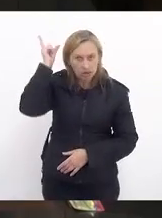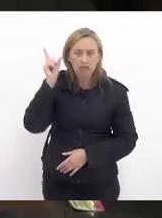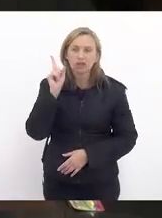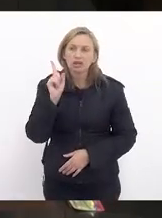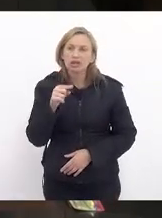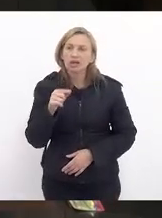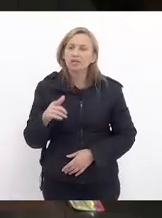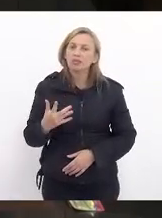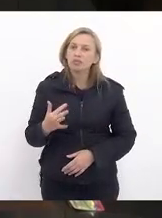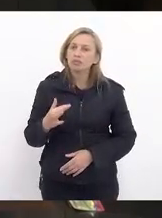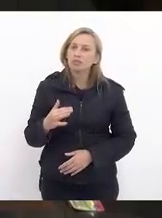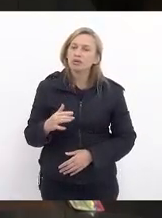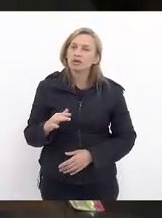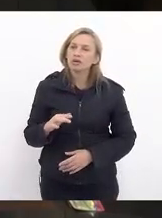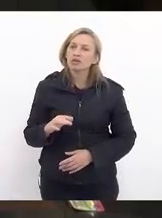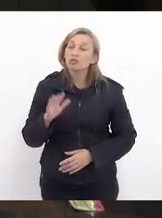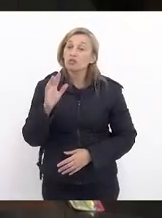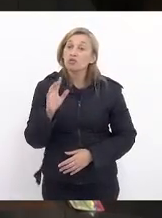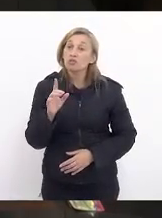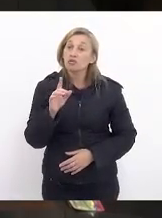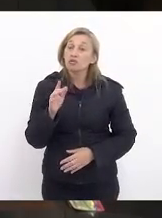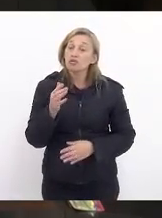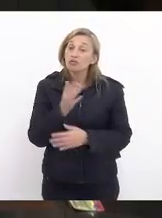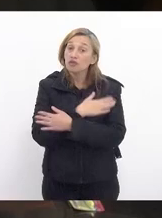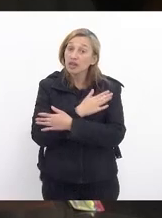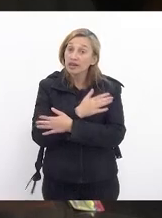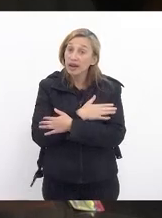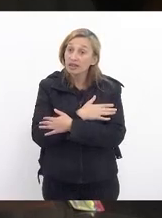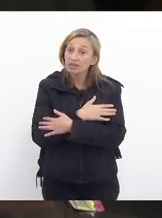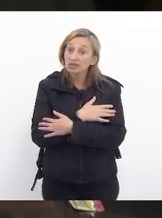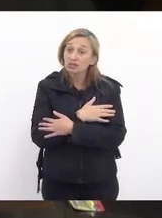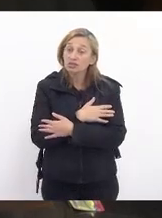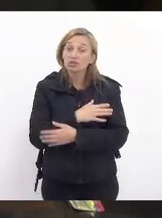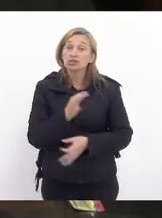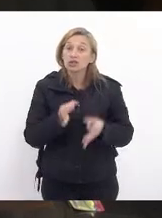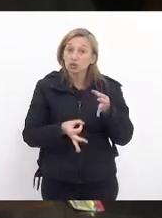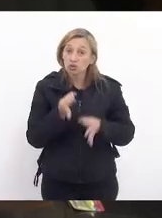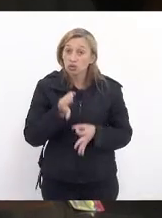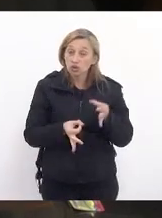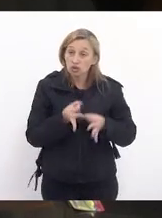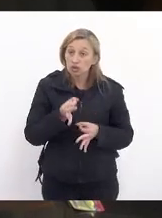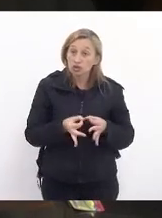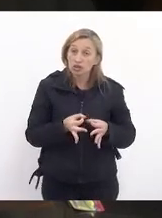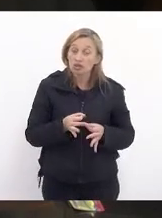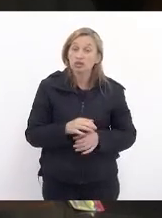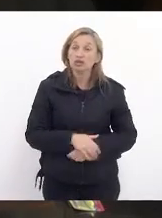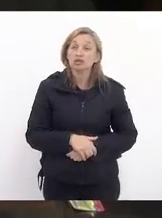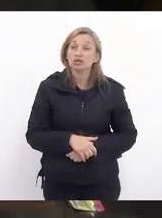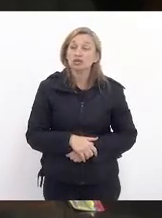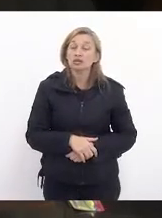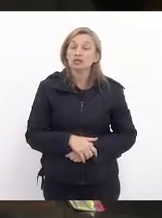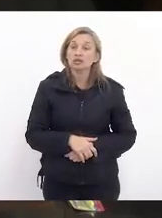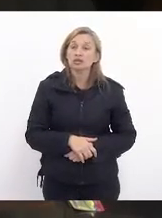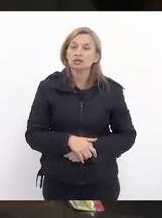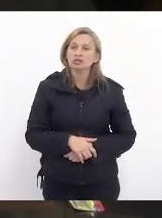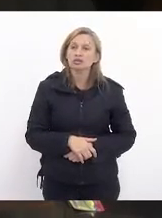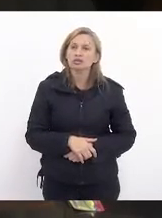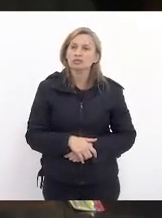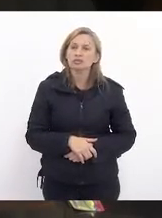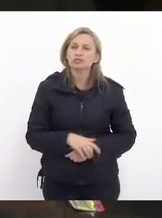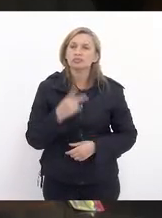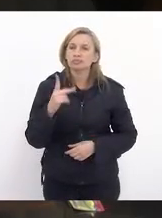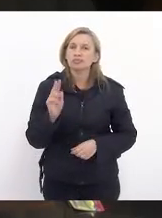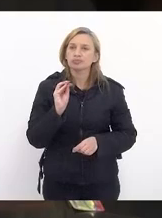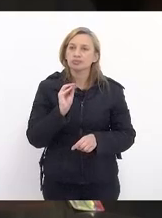que ela chega promover um feriado um feriado na justiça porque a sua Padroeira que a